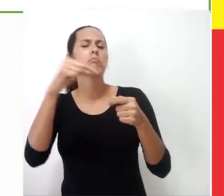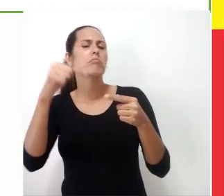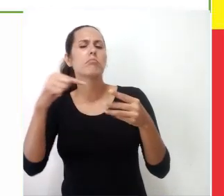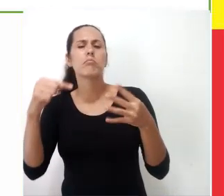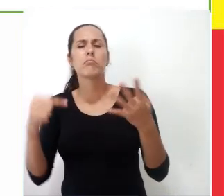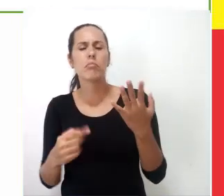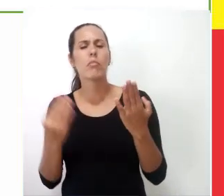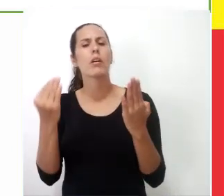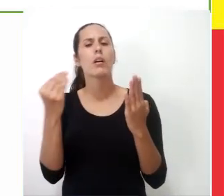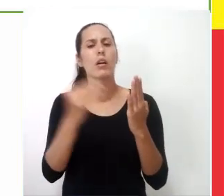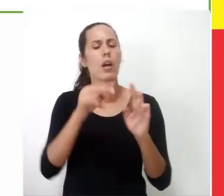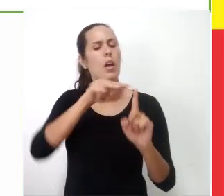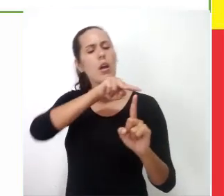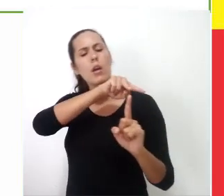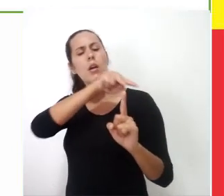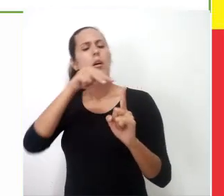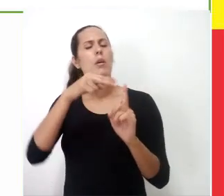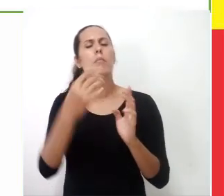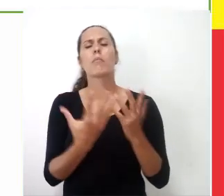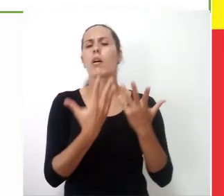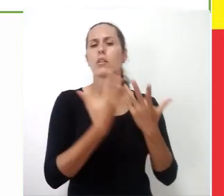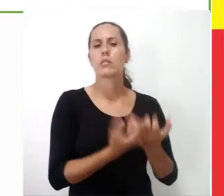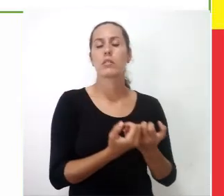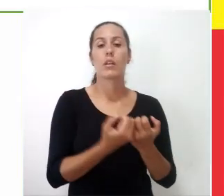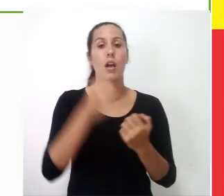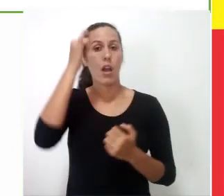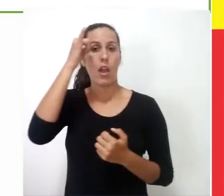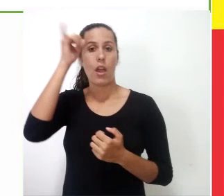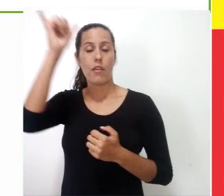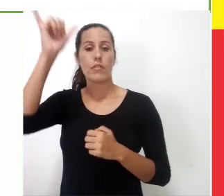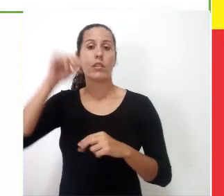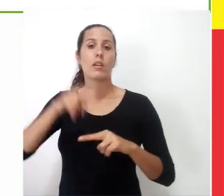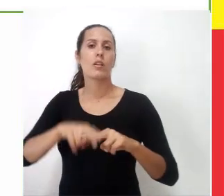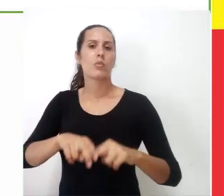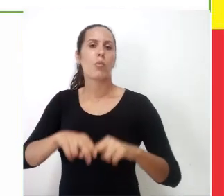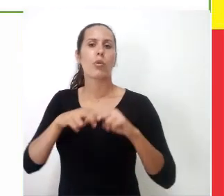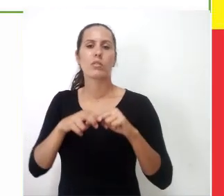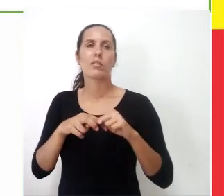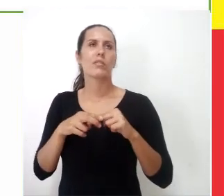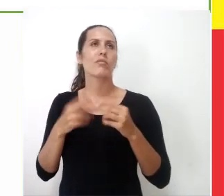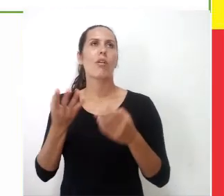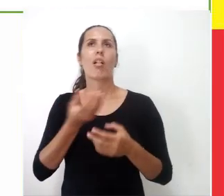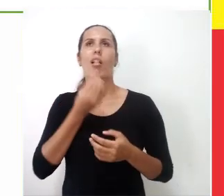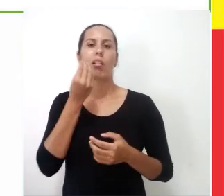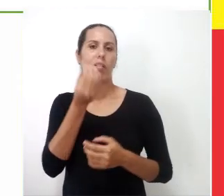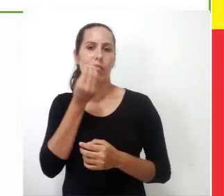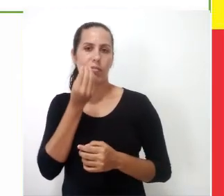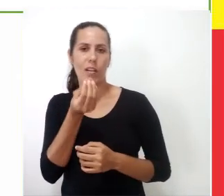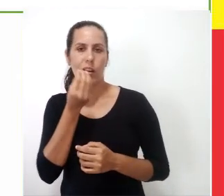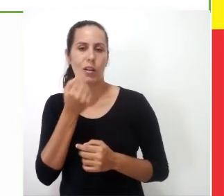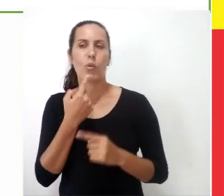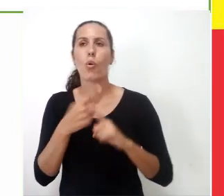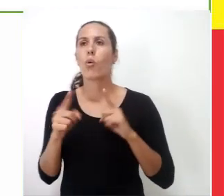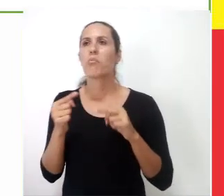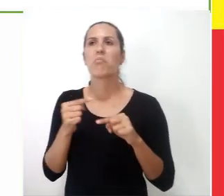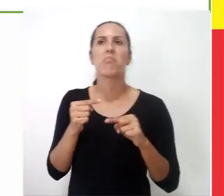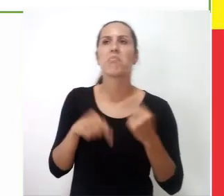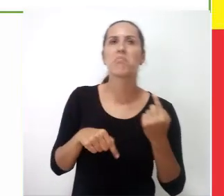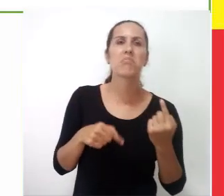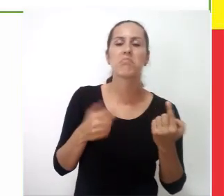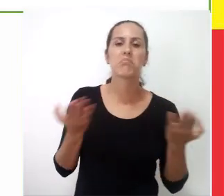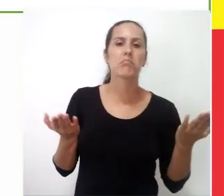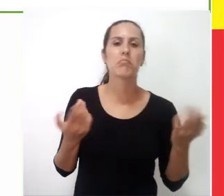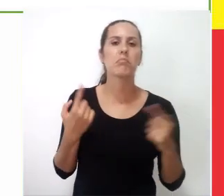razões que o levaram a tomar determinada posição, evitando motivos superficiais ou sem